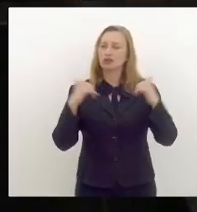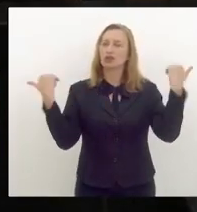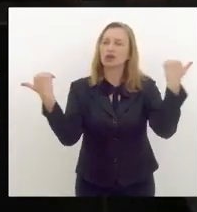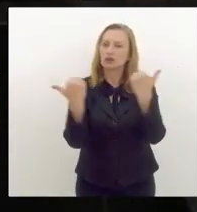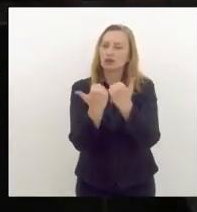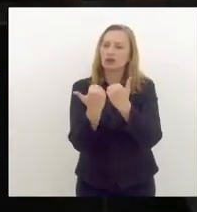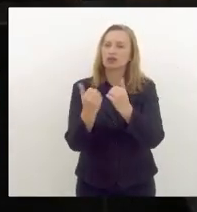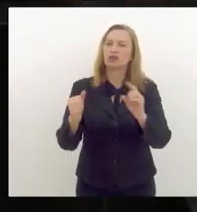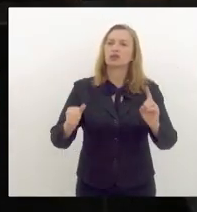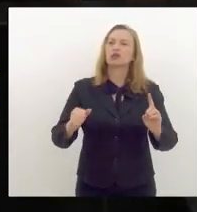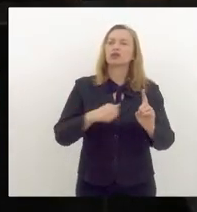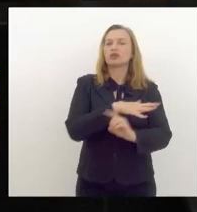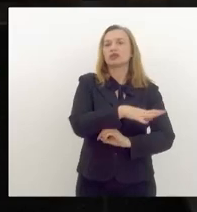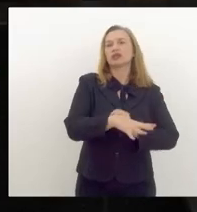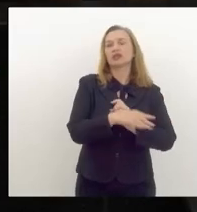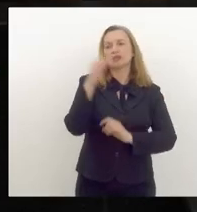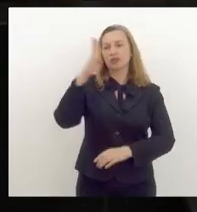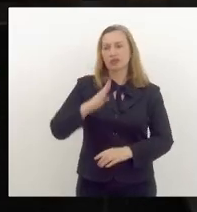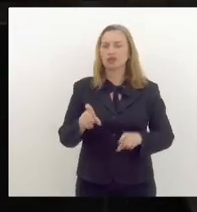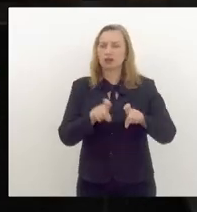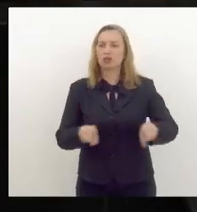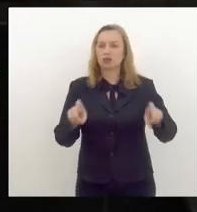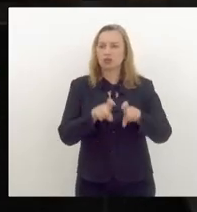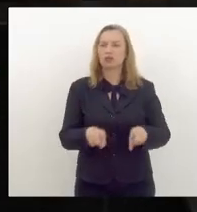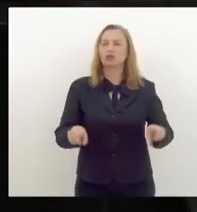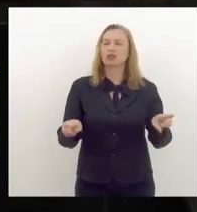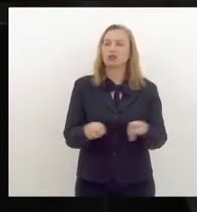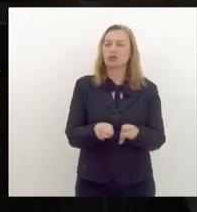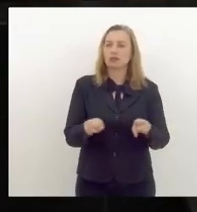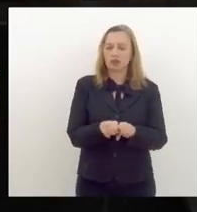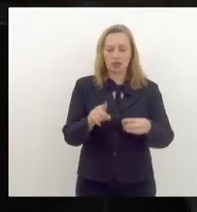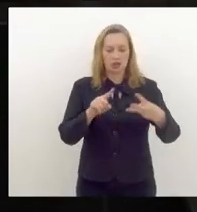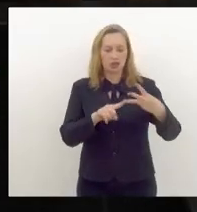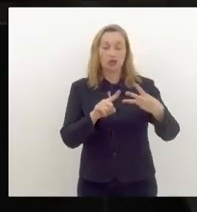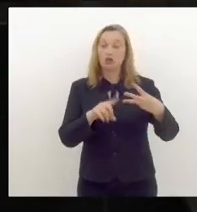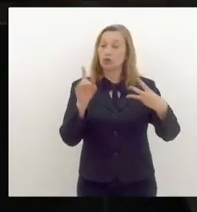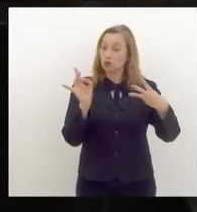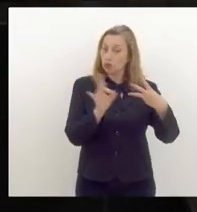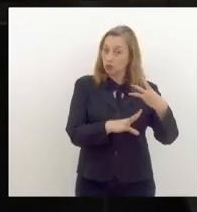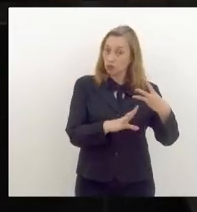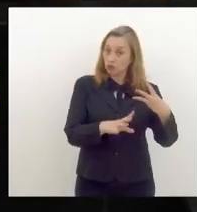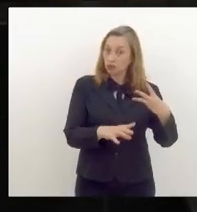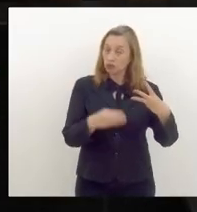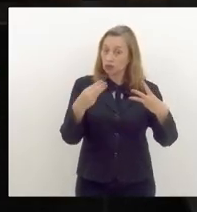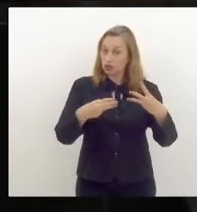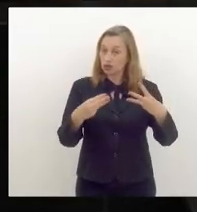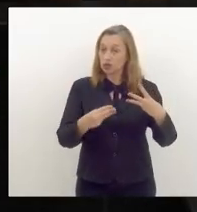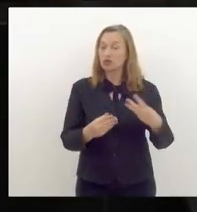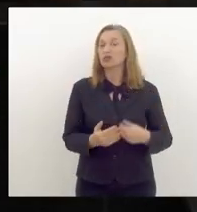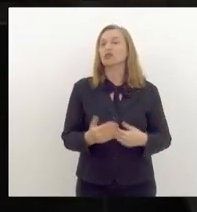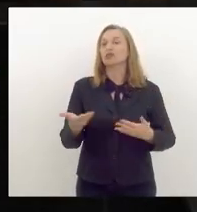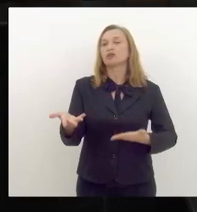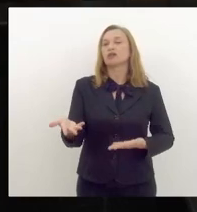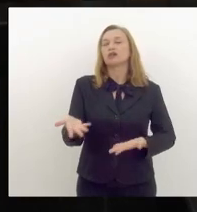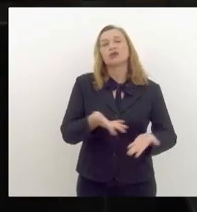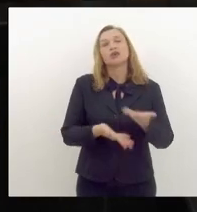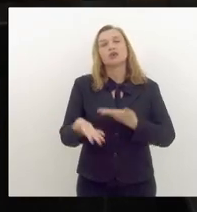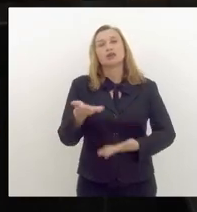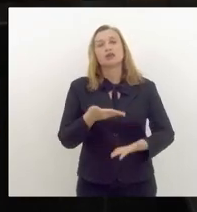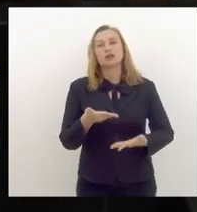congresso da Sociedade Brasileira de Computação e por último o terceiro apontamento deste primeiro item a nossa participação